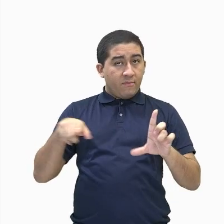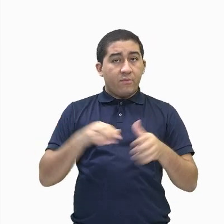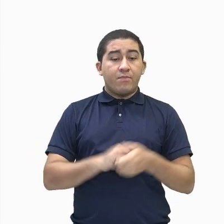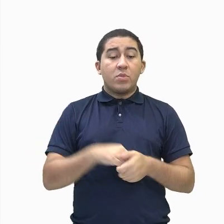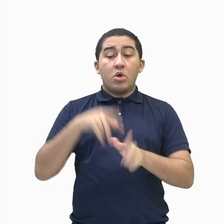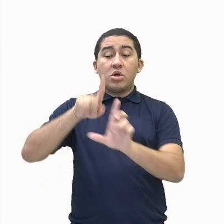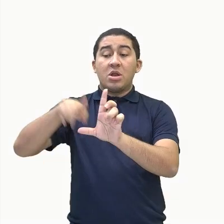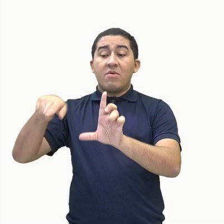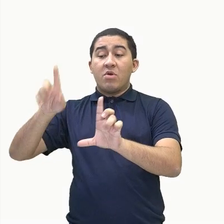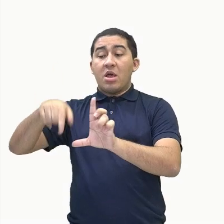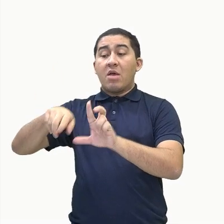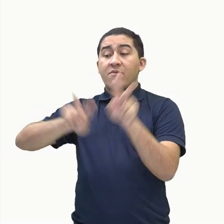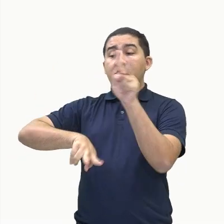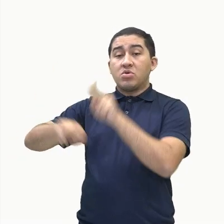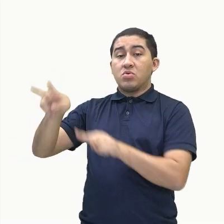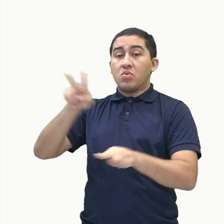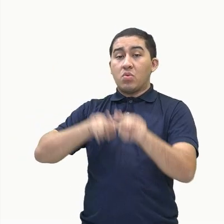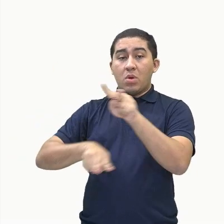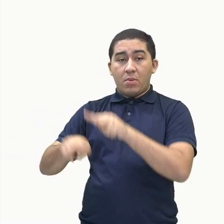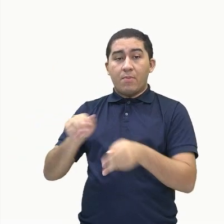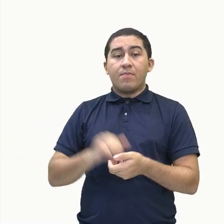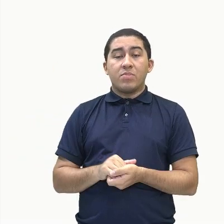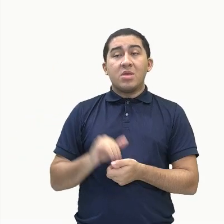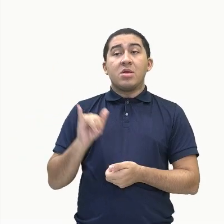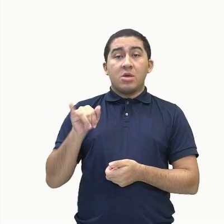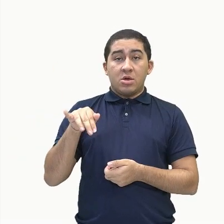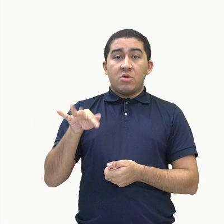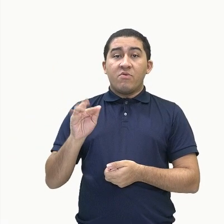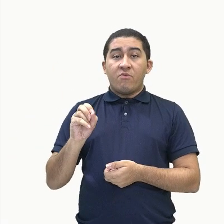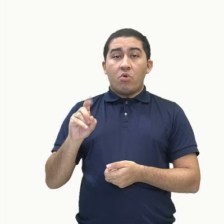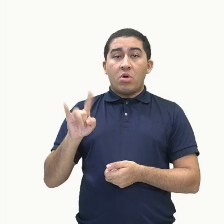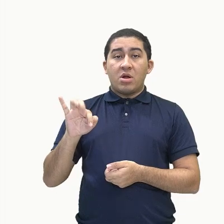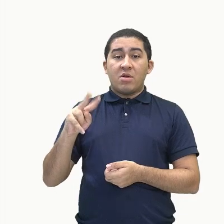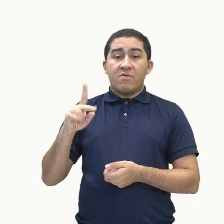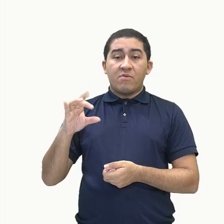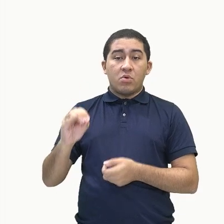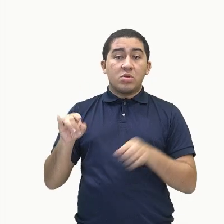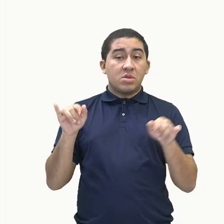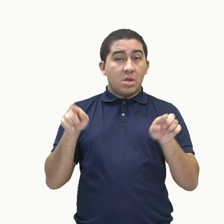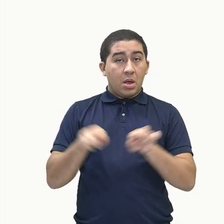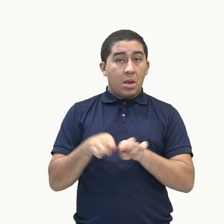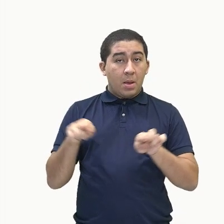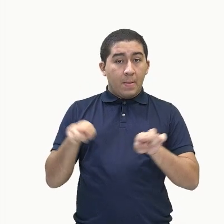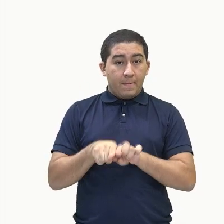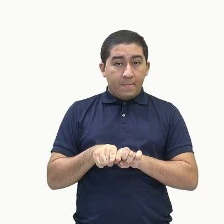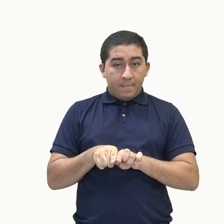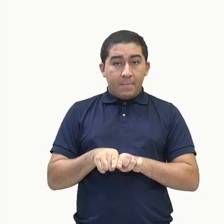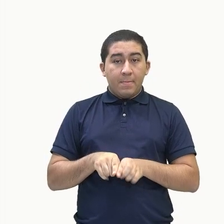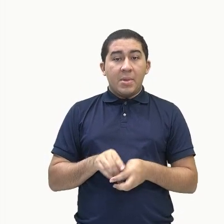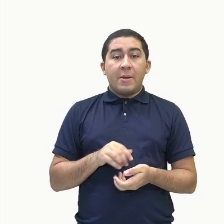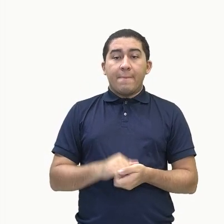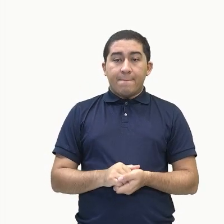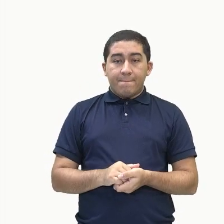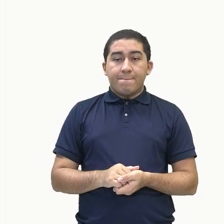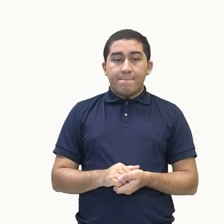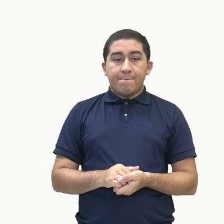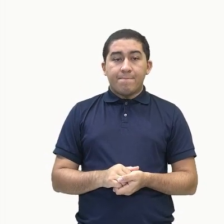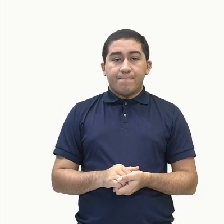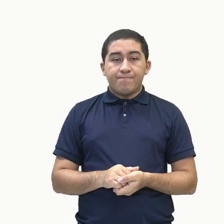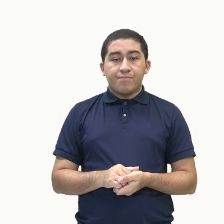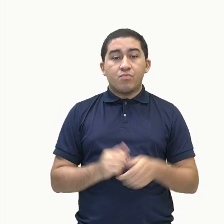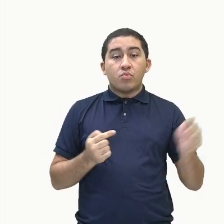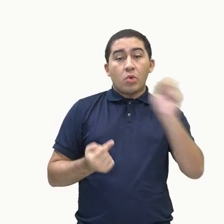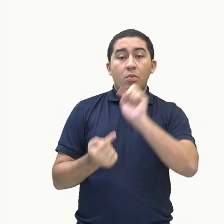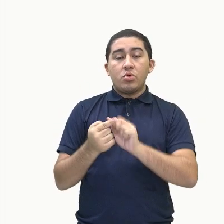visuais e os infográficos também são textos visuais. Finalidade dele, eles permitem,